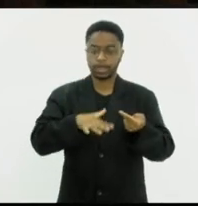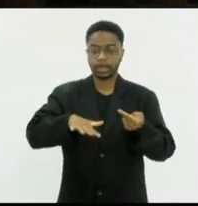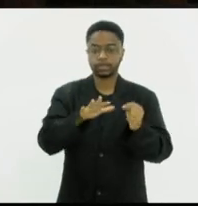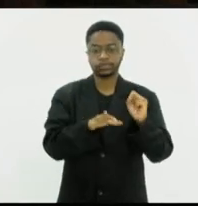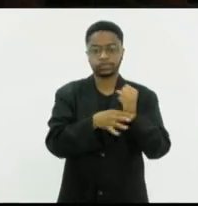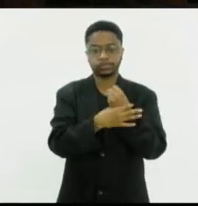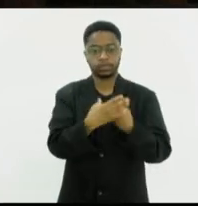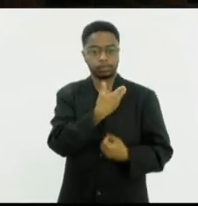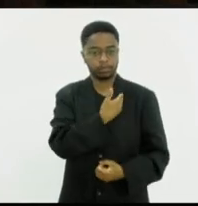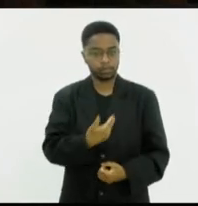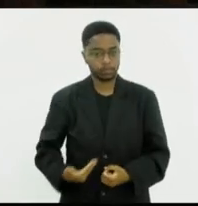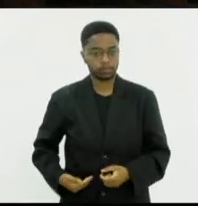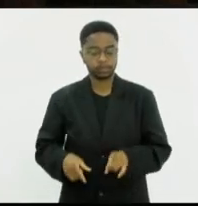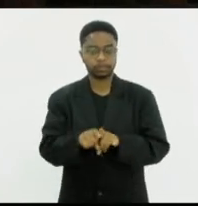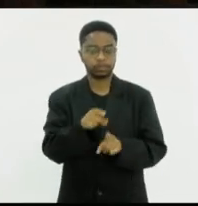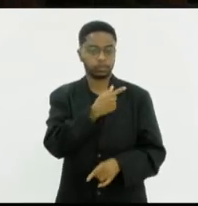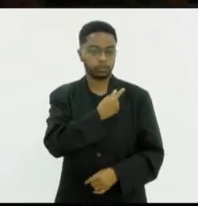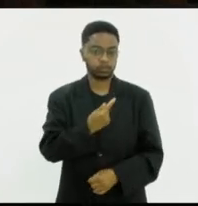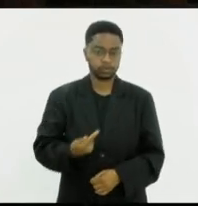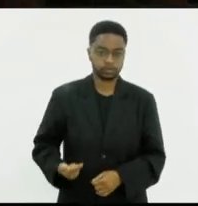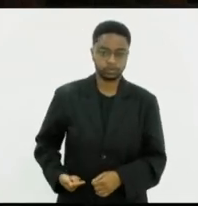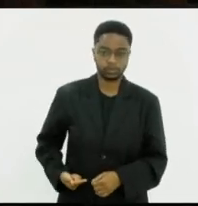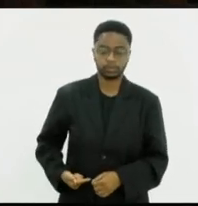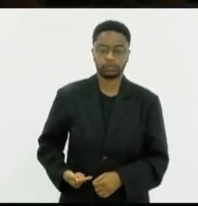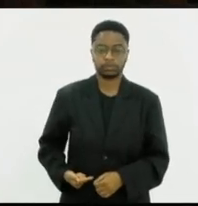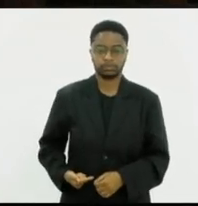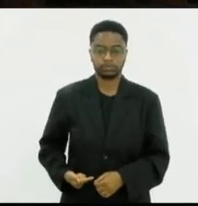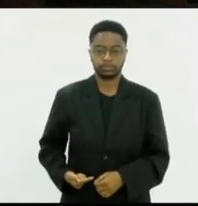pública, seja pelo governador do estado.